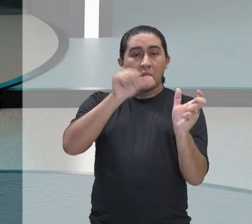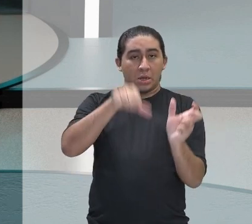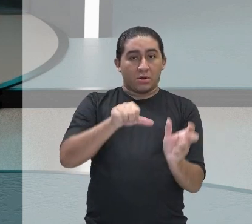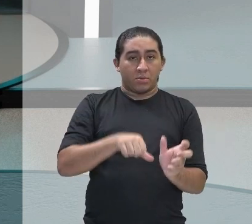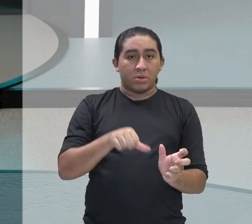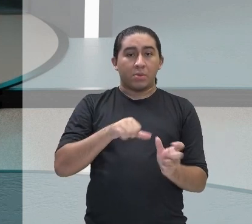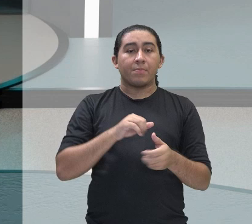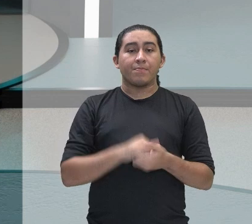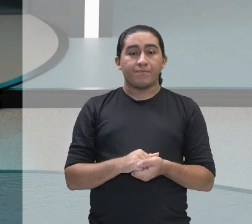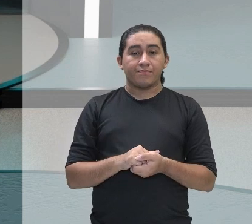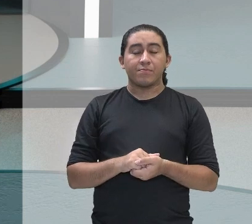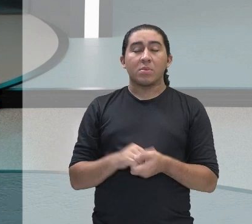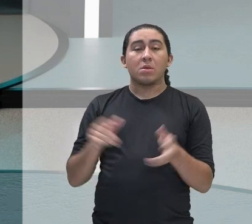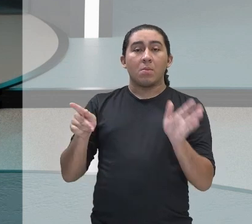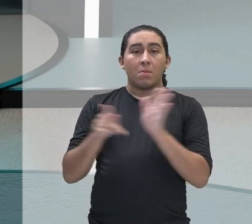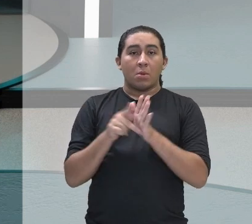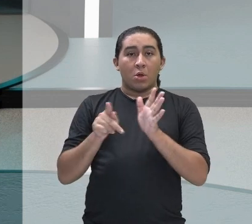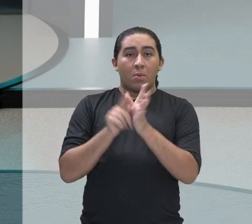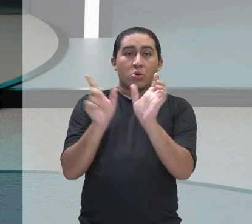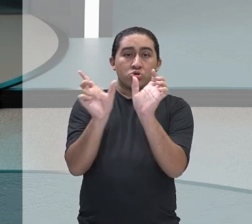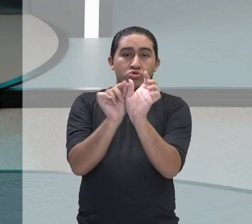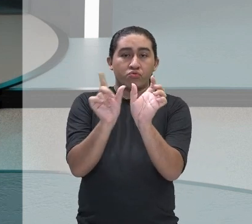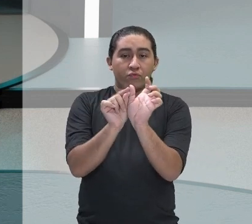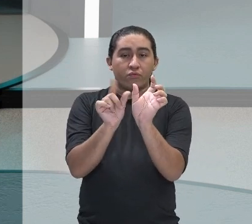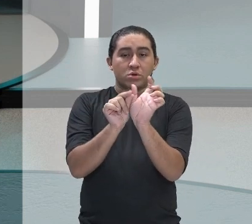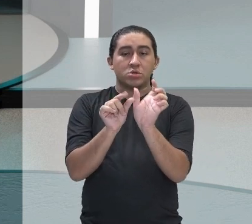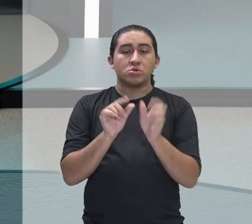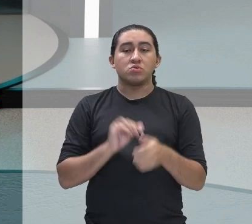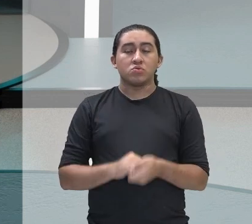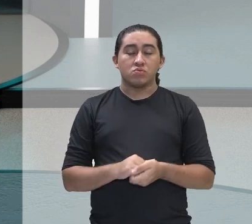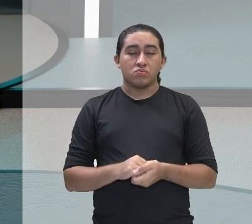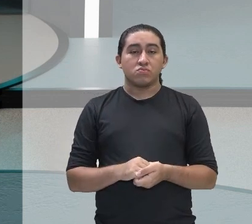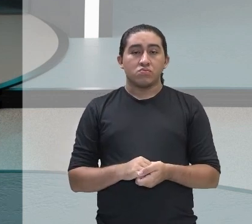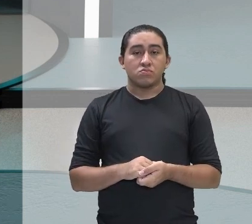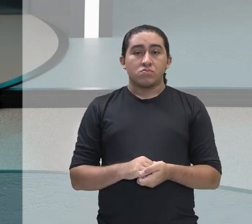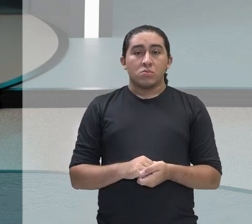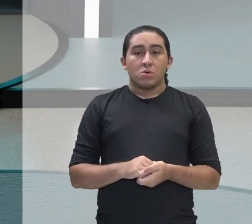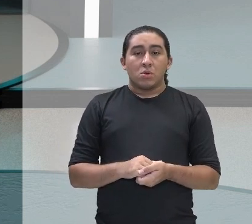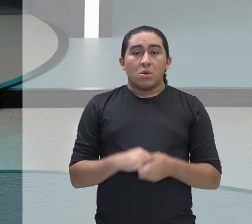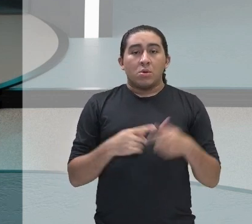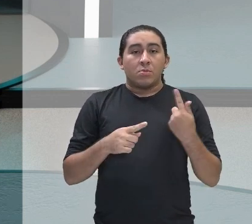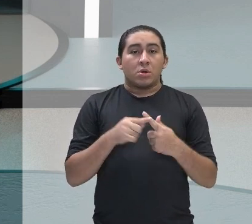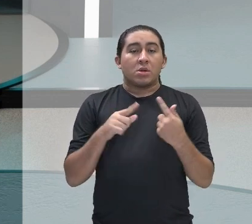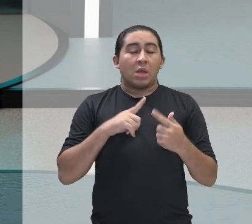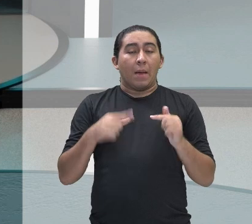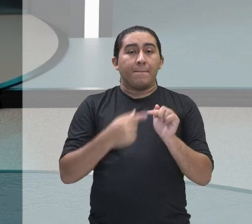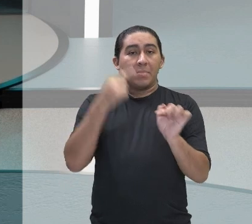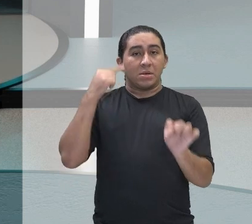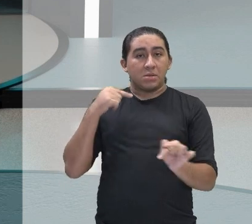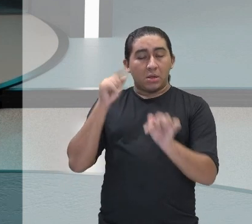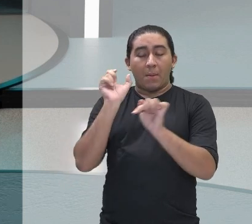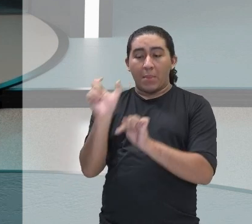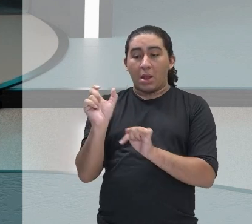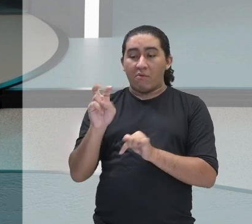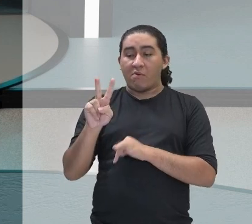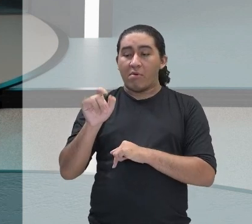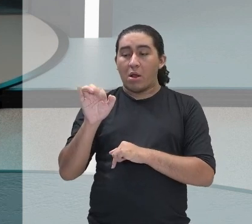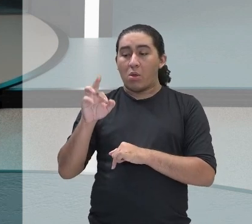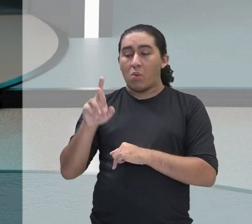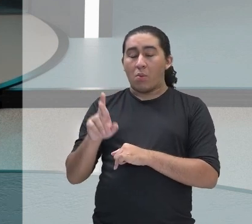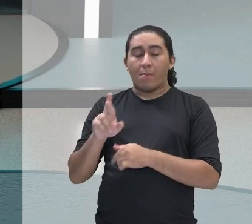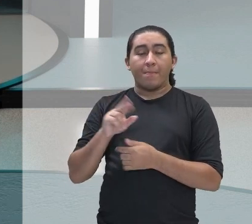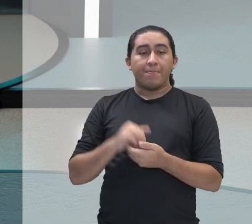derivação sufixal. É derivação porque derivou da palavra primitiva valor.